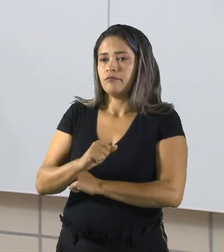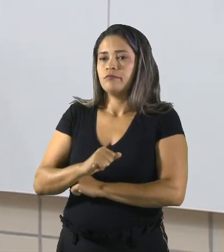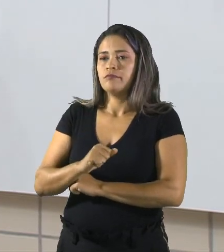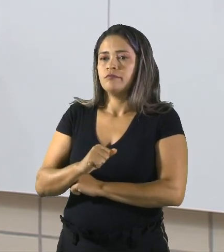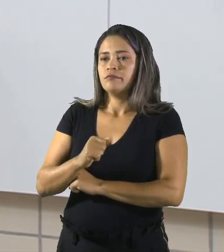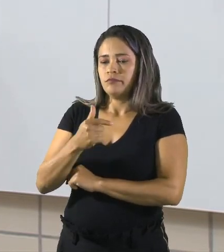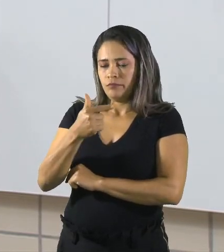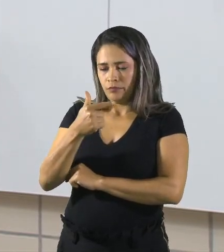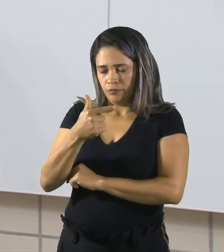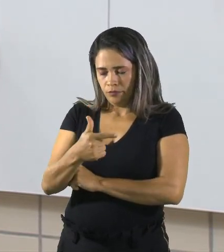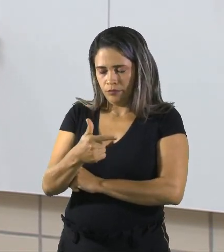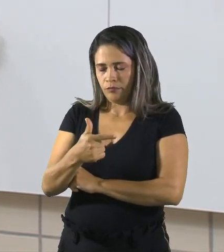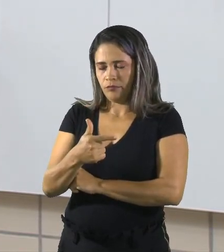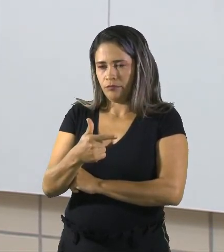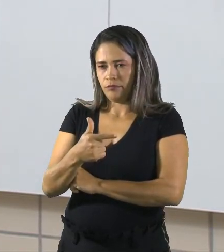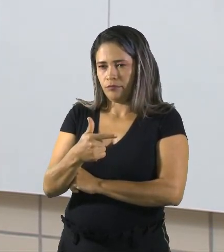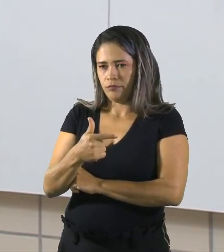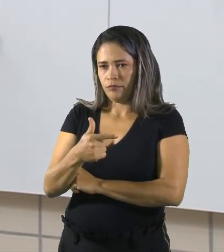e